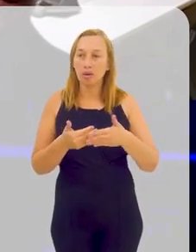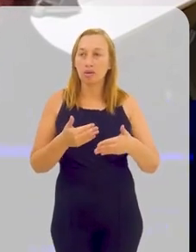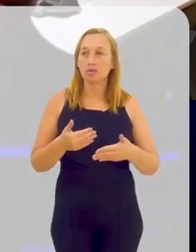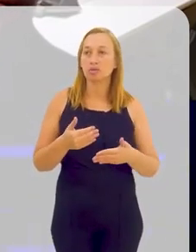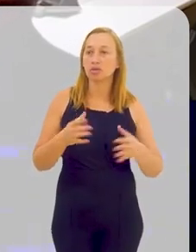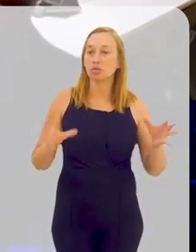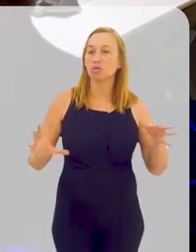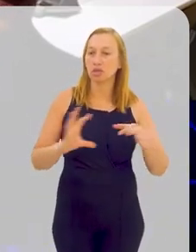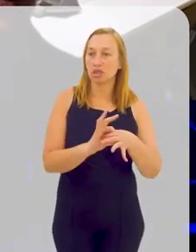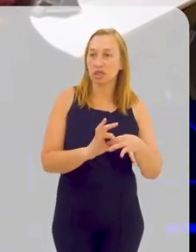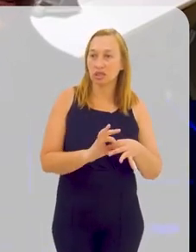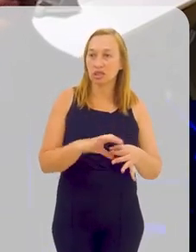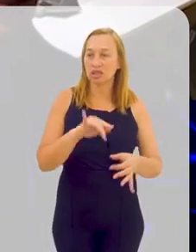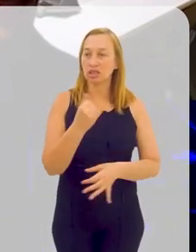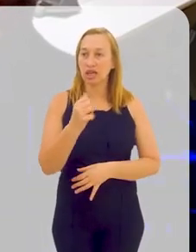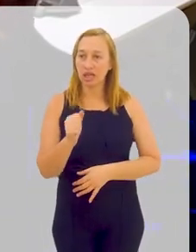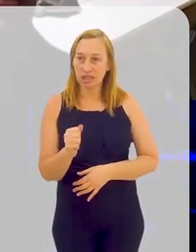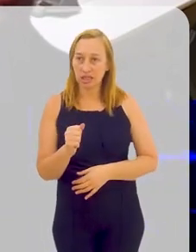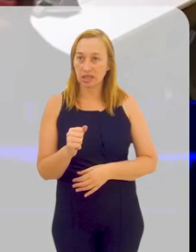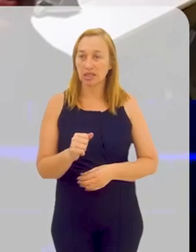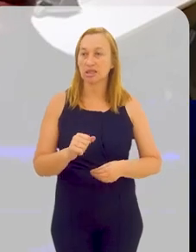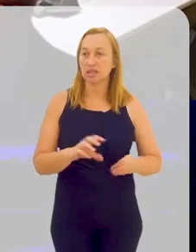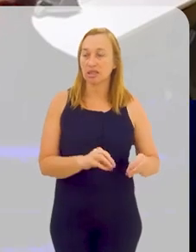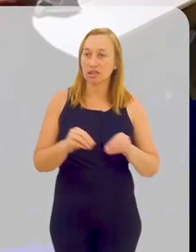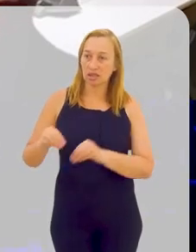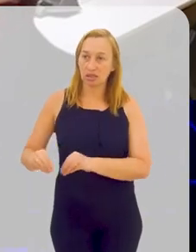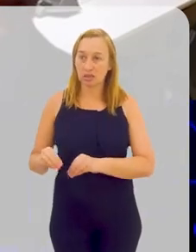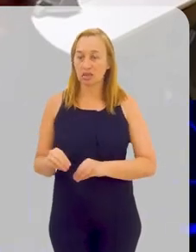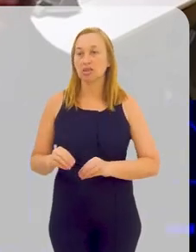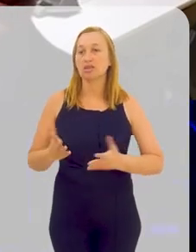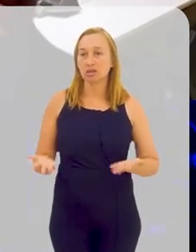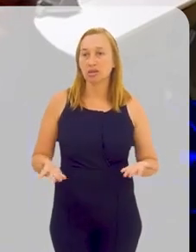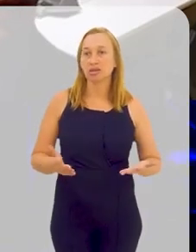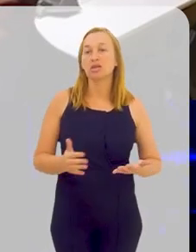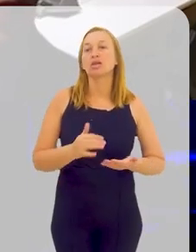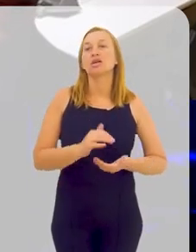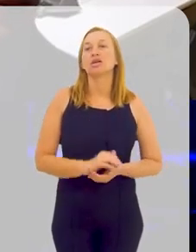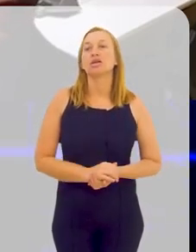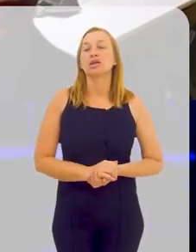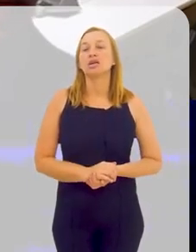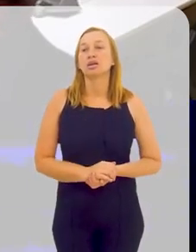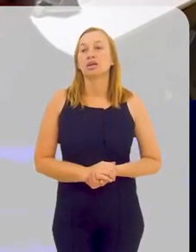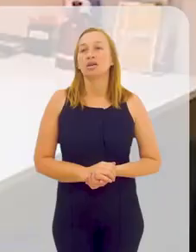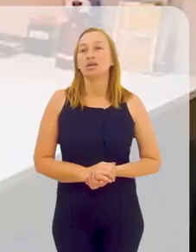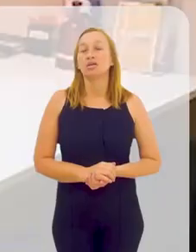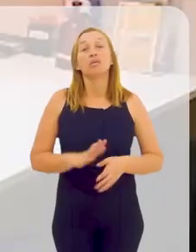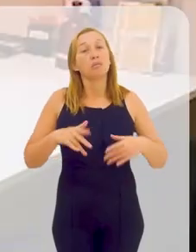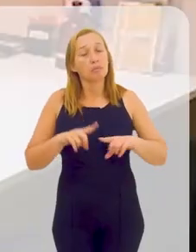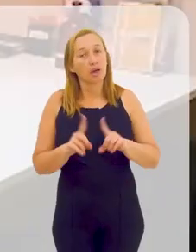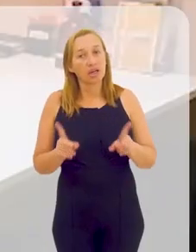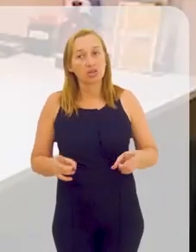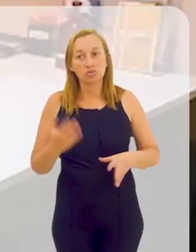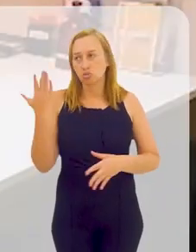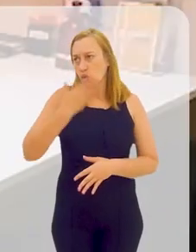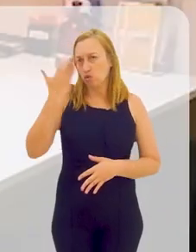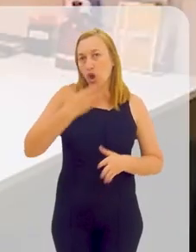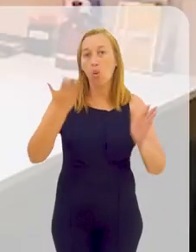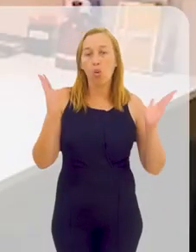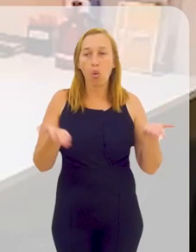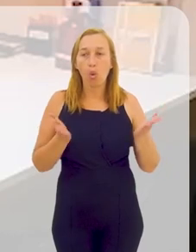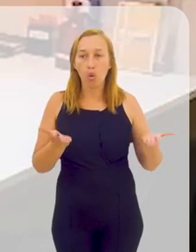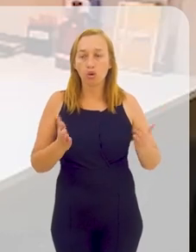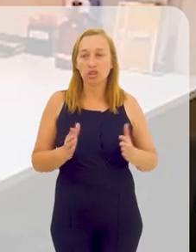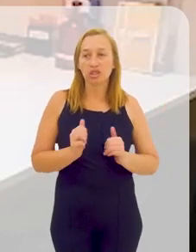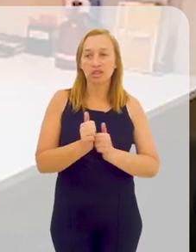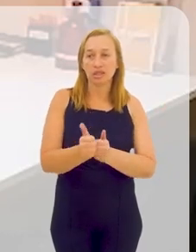próximo de pontos de conexão das linhas de transmissão portanto subestações de alta tensão Mas a gente não